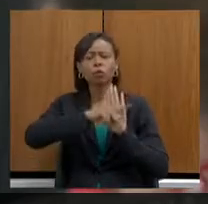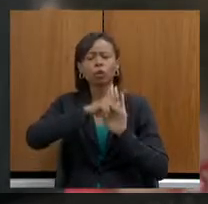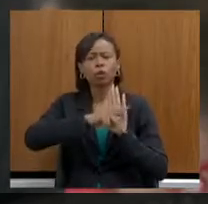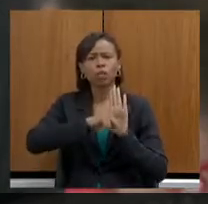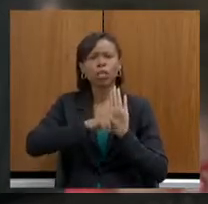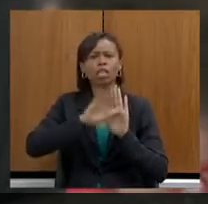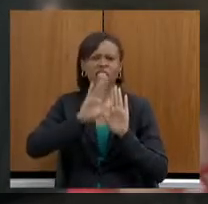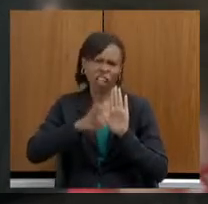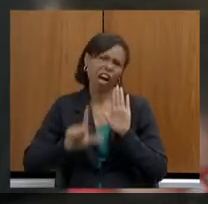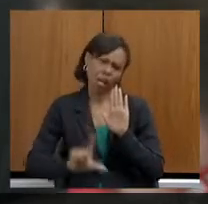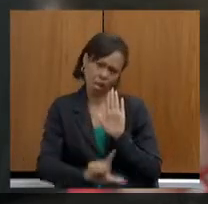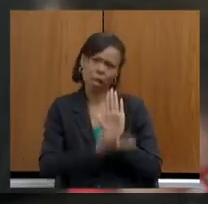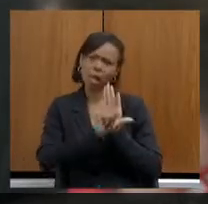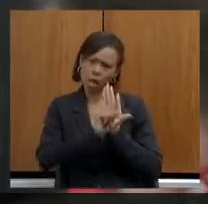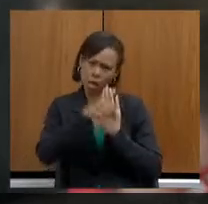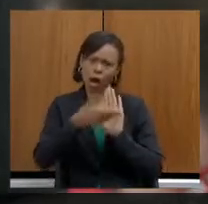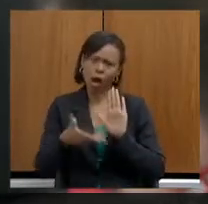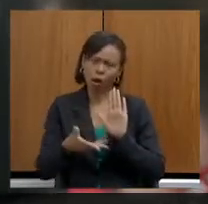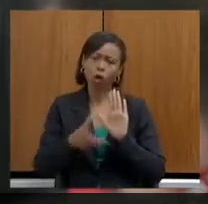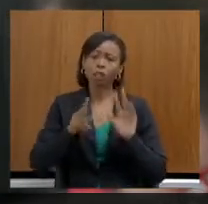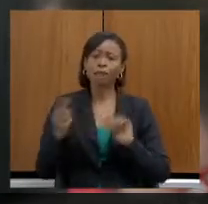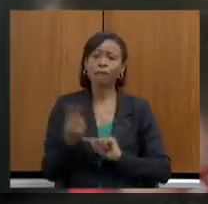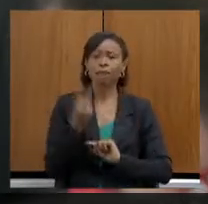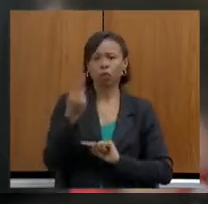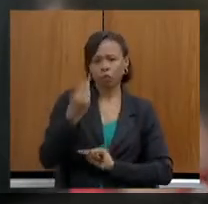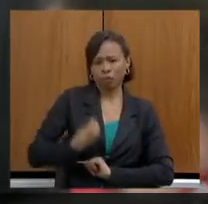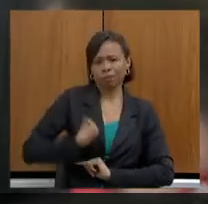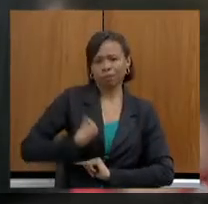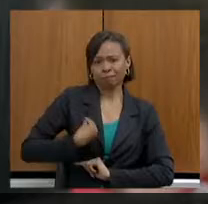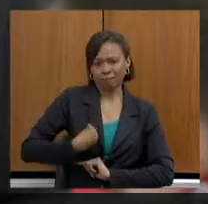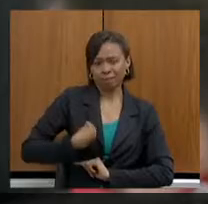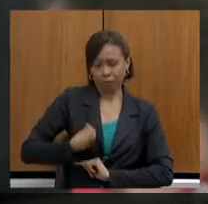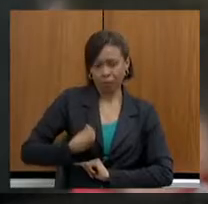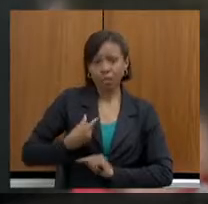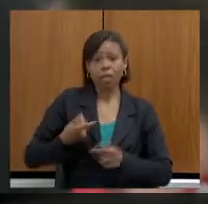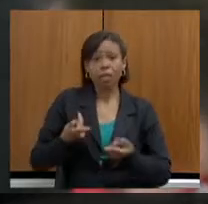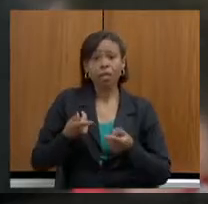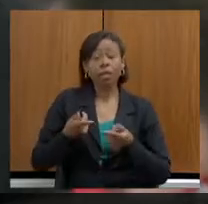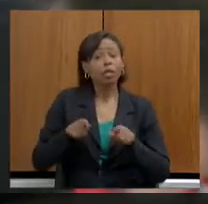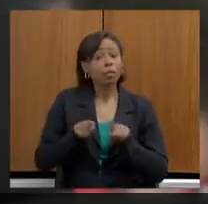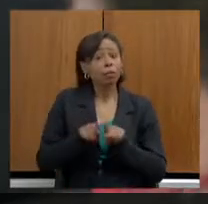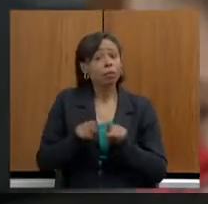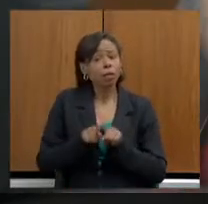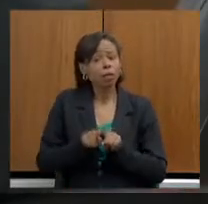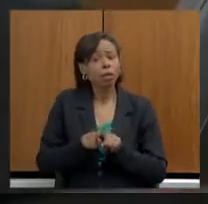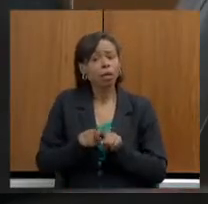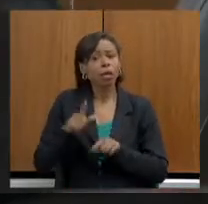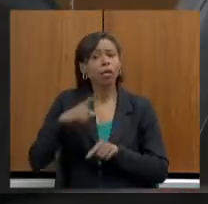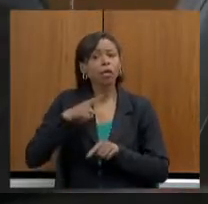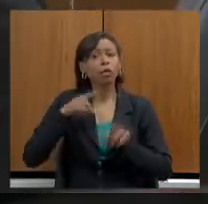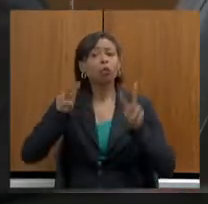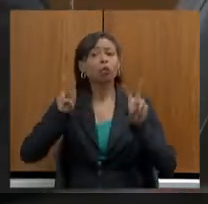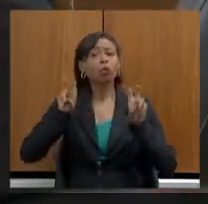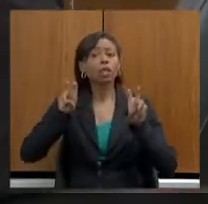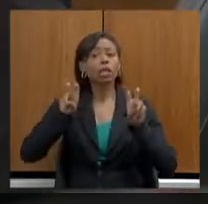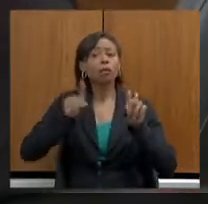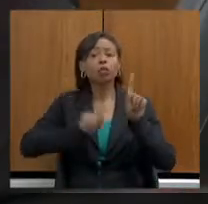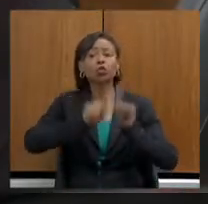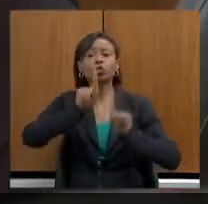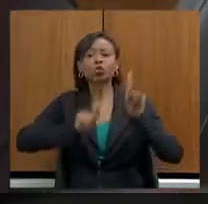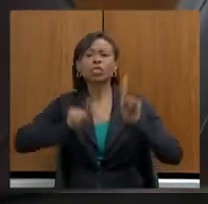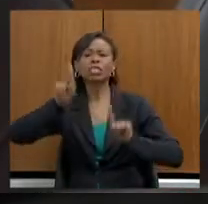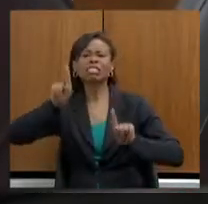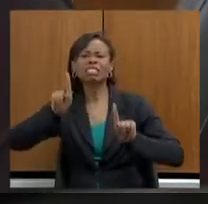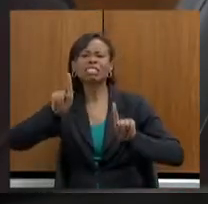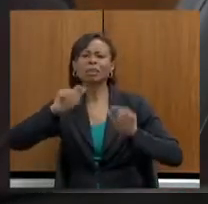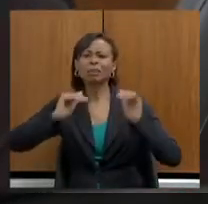que já virou lei né da da valorização da vida e inclusive deputado do tema dos índices de